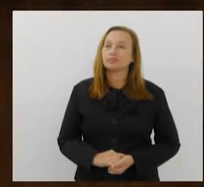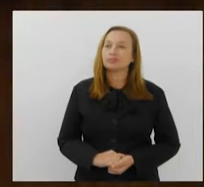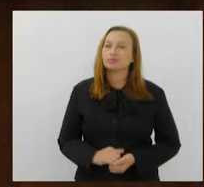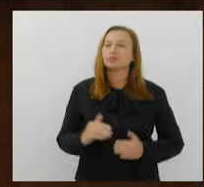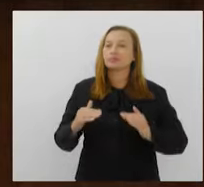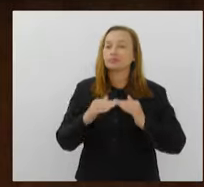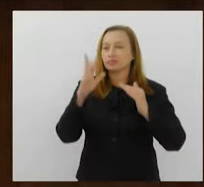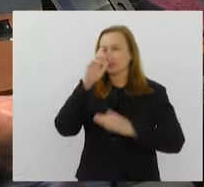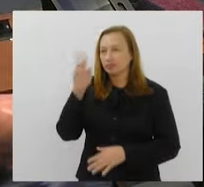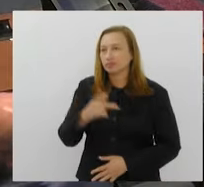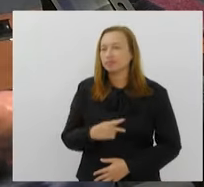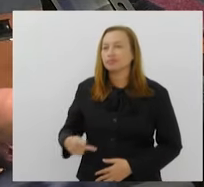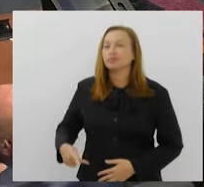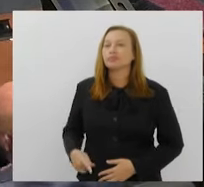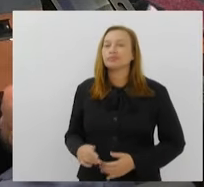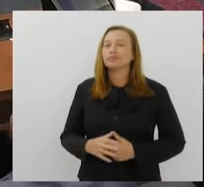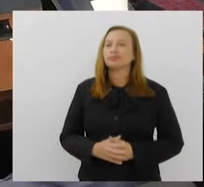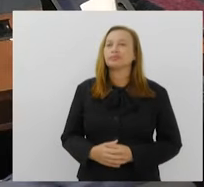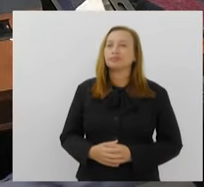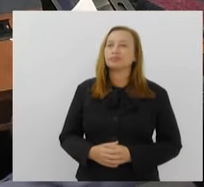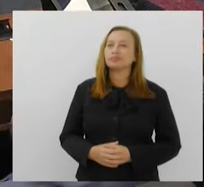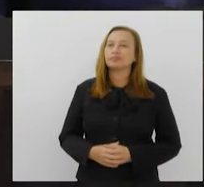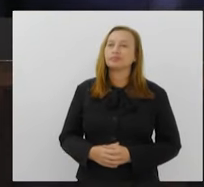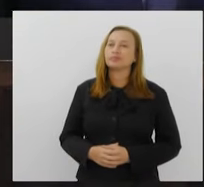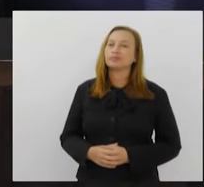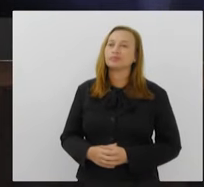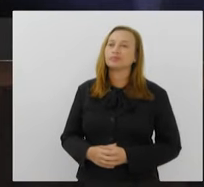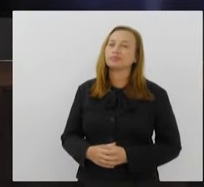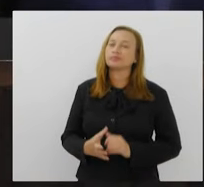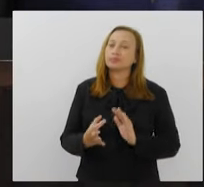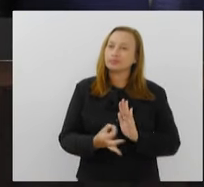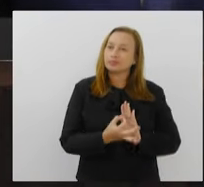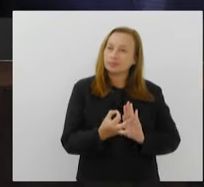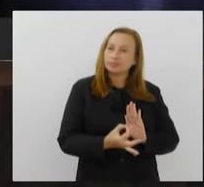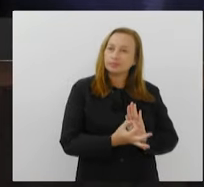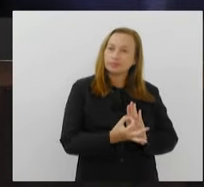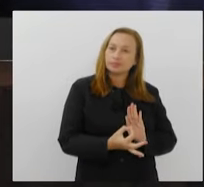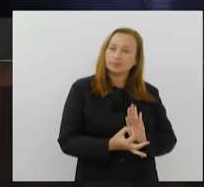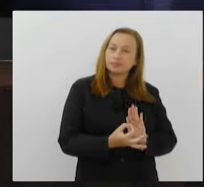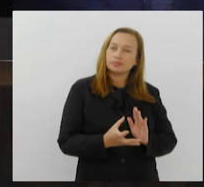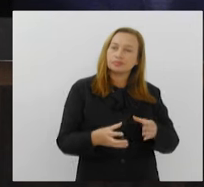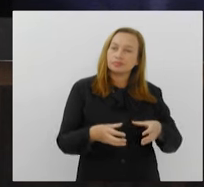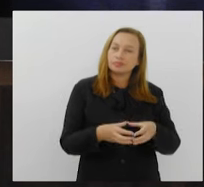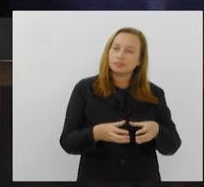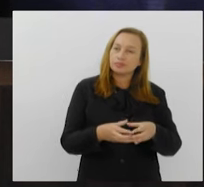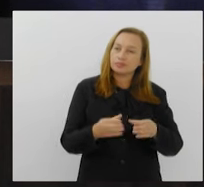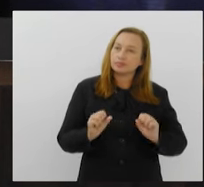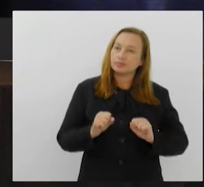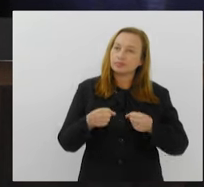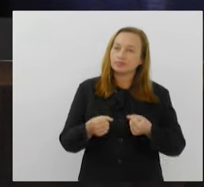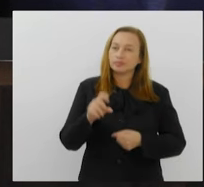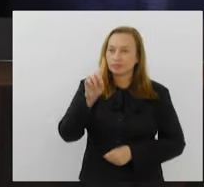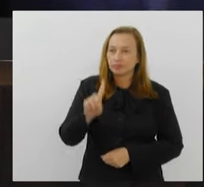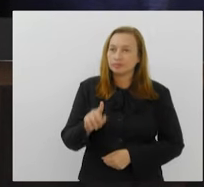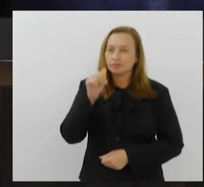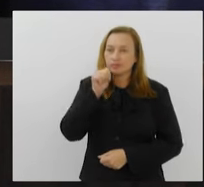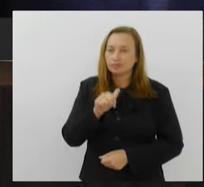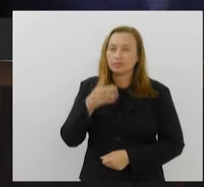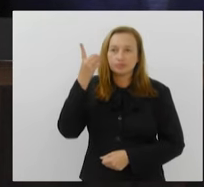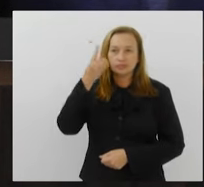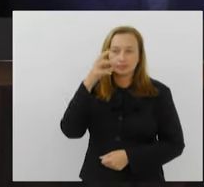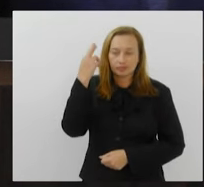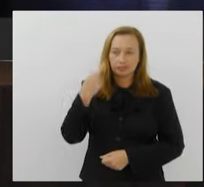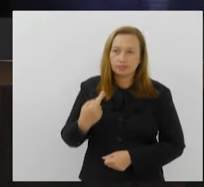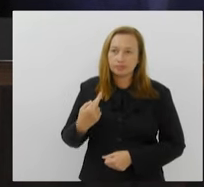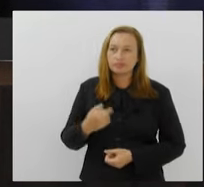Favorável, presidente. Obrigado. Para emitir parecer pela Comissão de Defesa dos Direitos da Mulher, deputada Renata